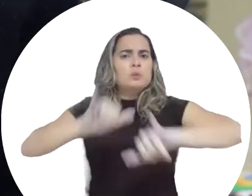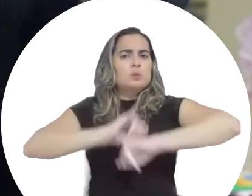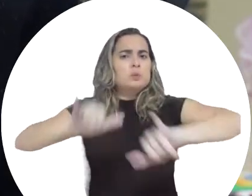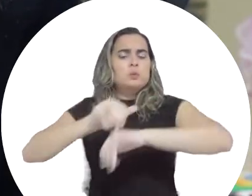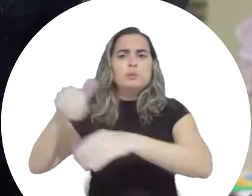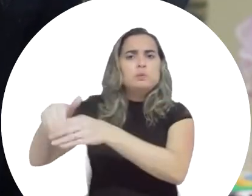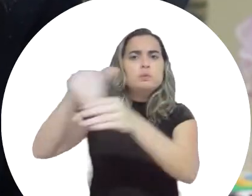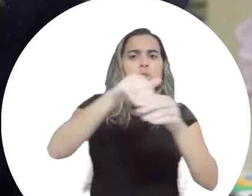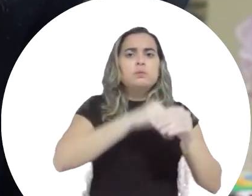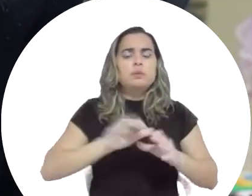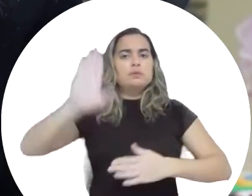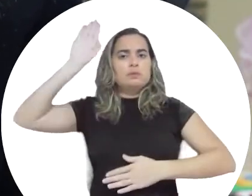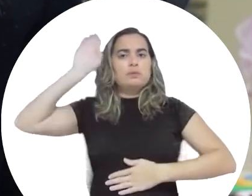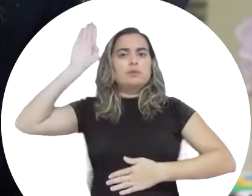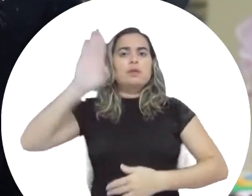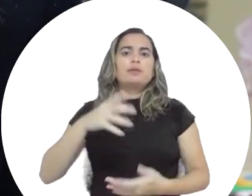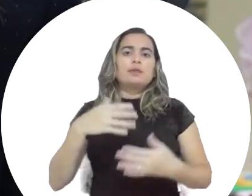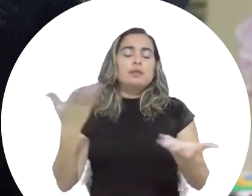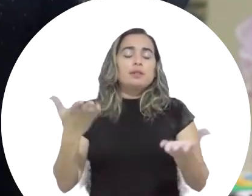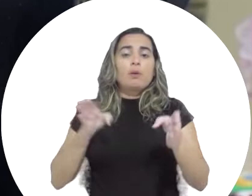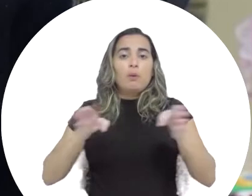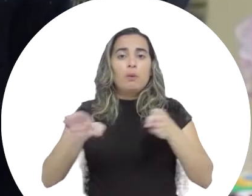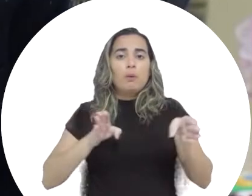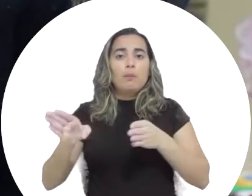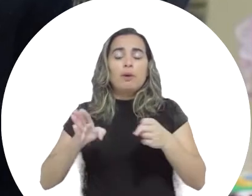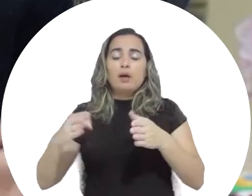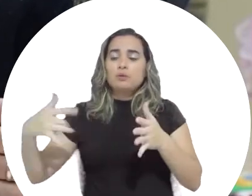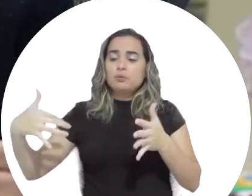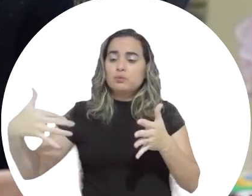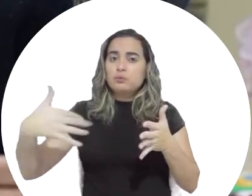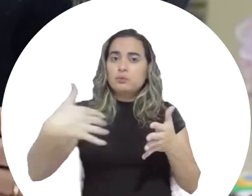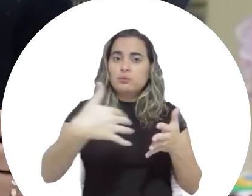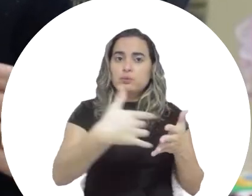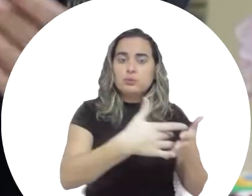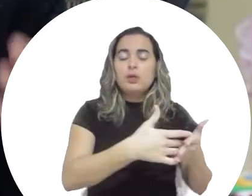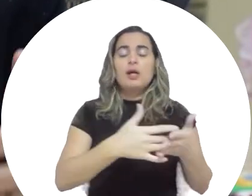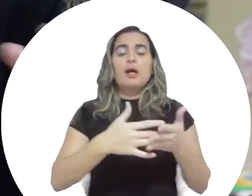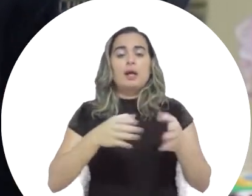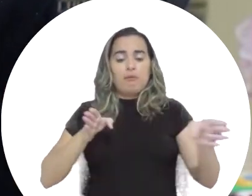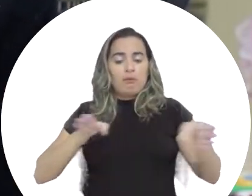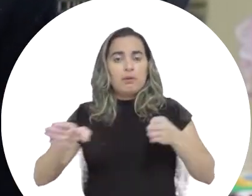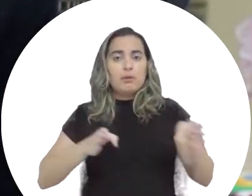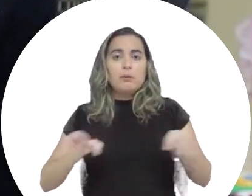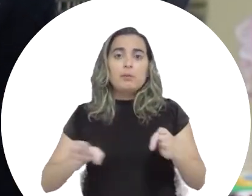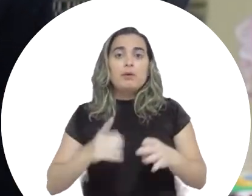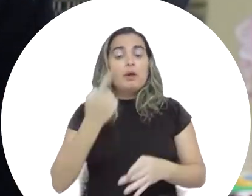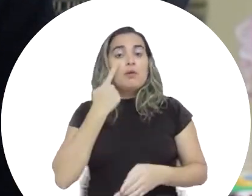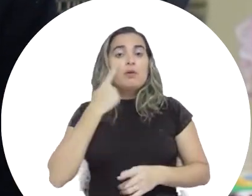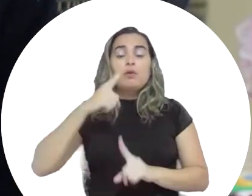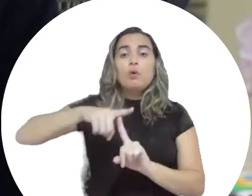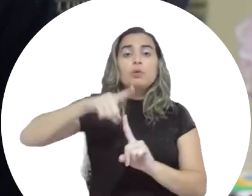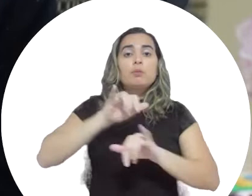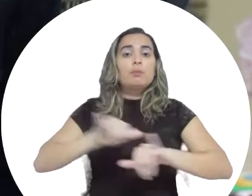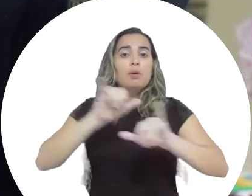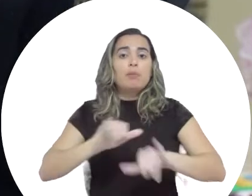fazer as suas campanhas, dar início às suas campanhas eleitorais, certo? Esse prazo ele vai se prorrogar durante toda a campanha e,